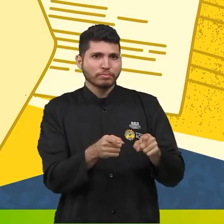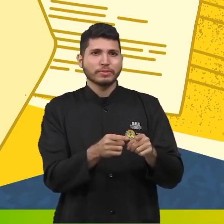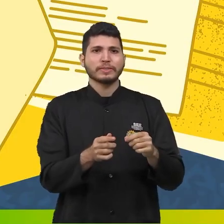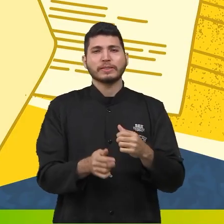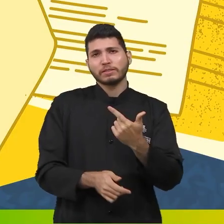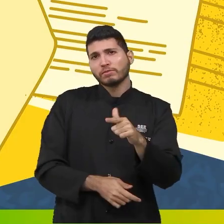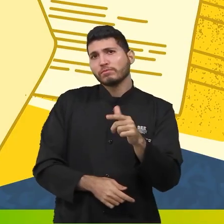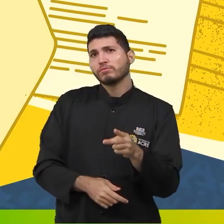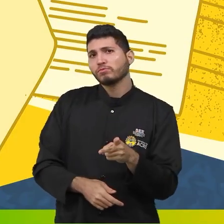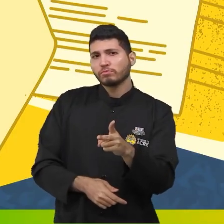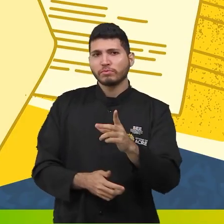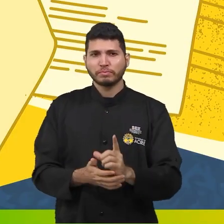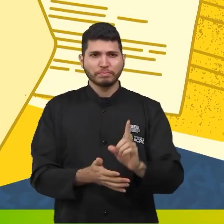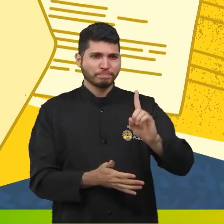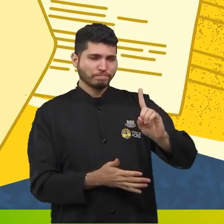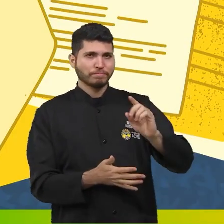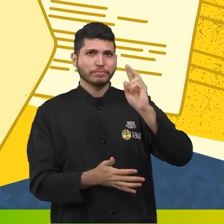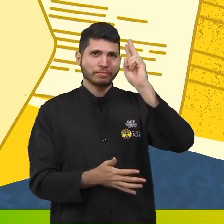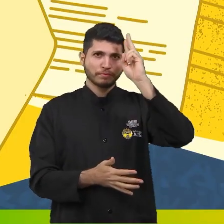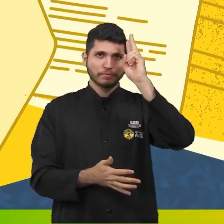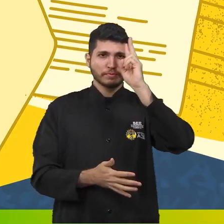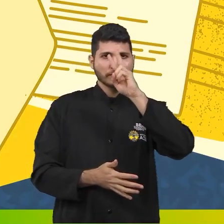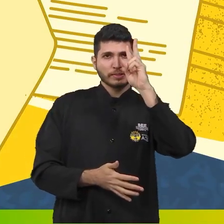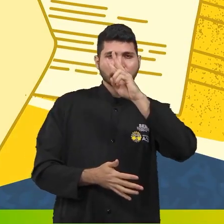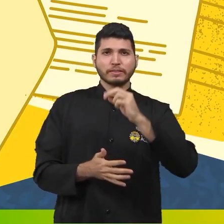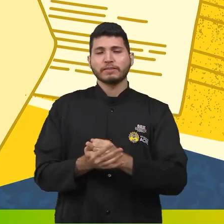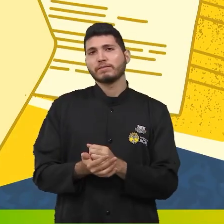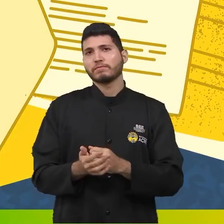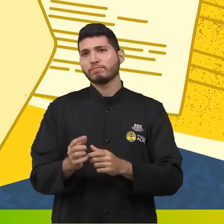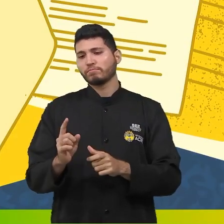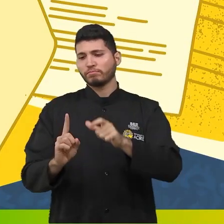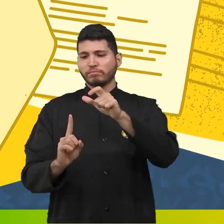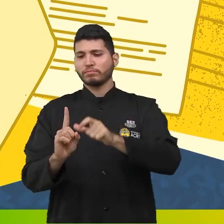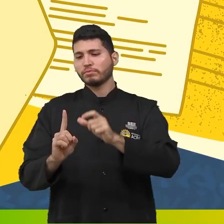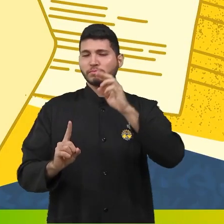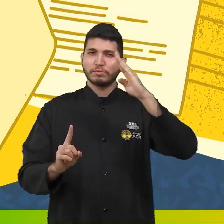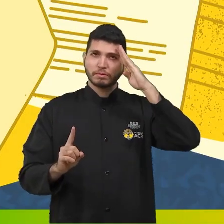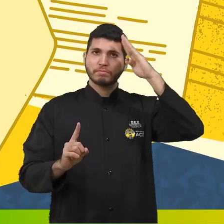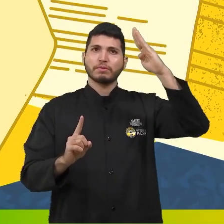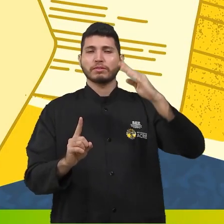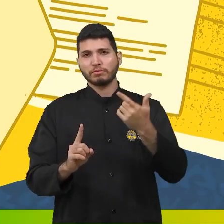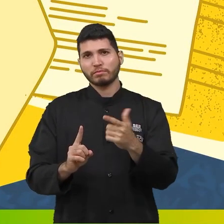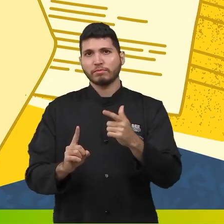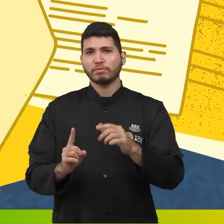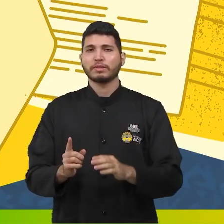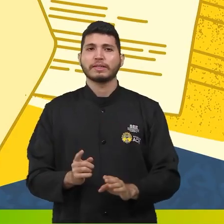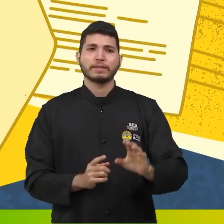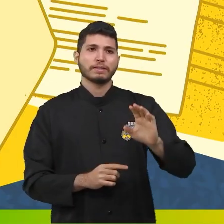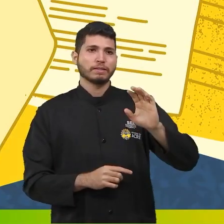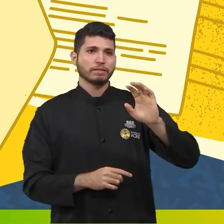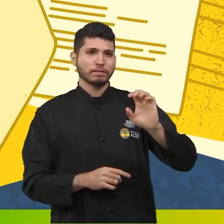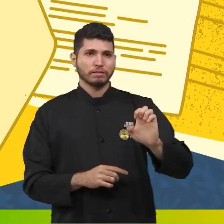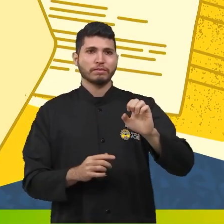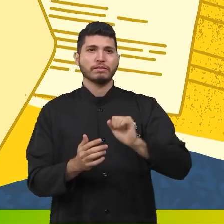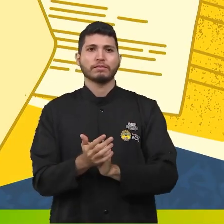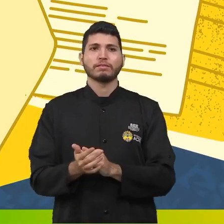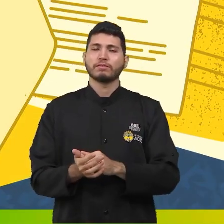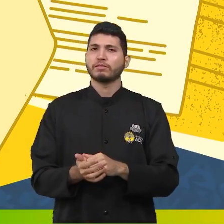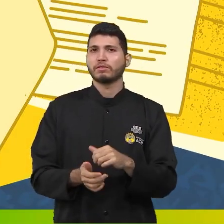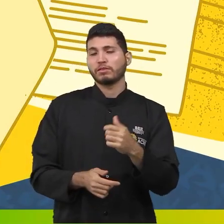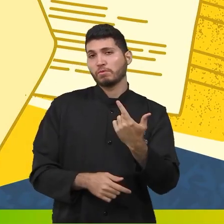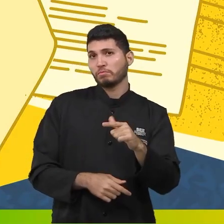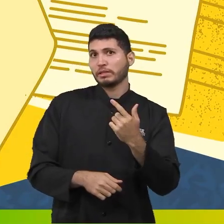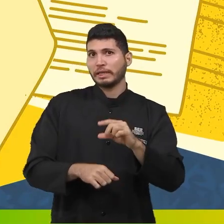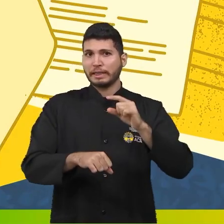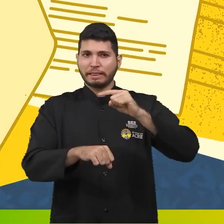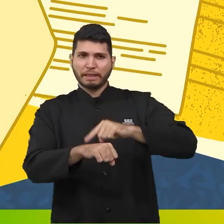Histórias sem personagens fixos. enredo sem cronologia. Então,